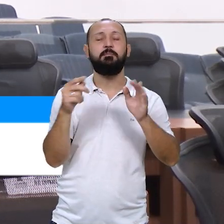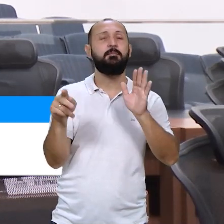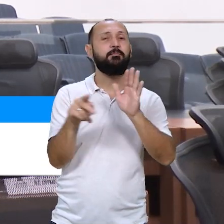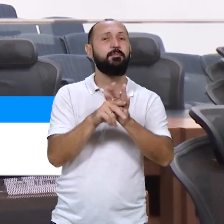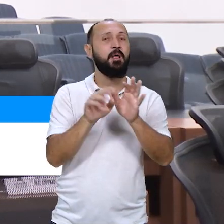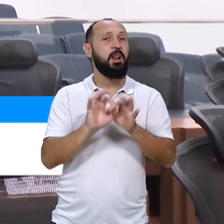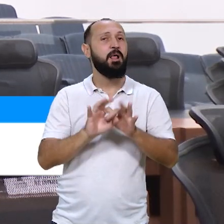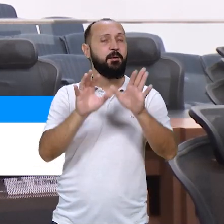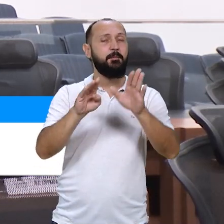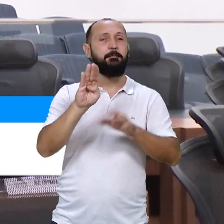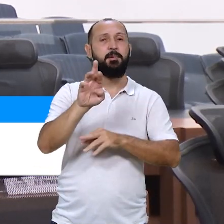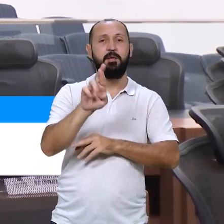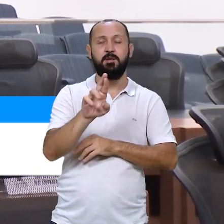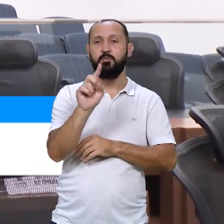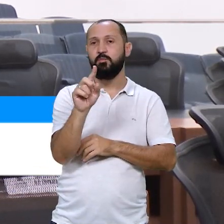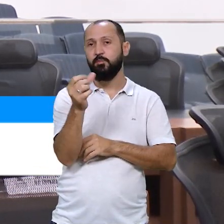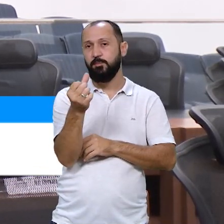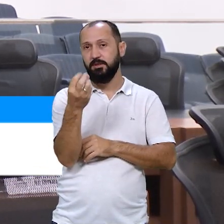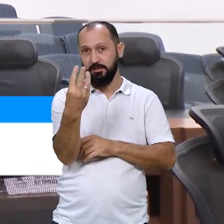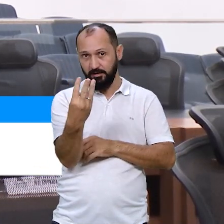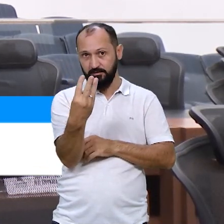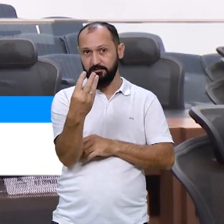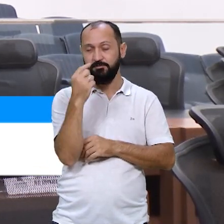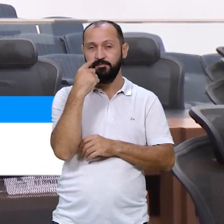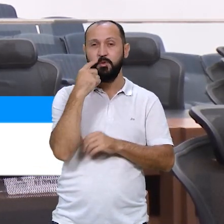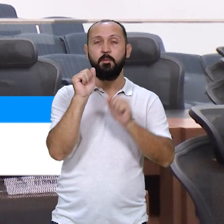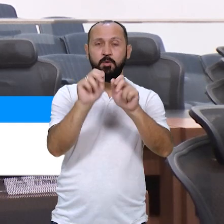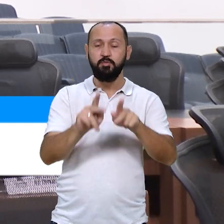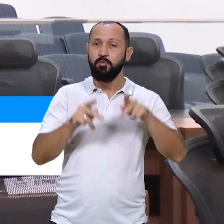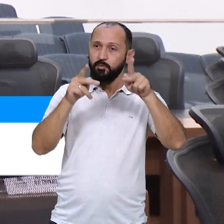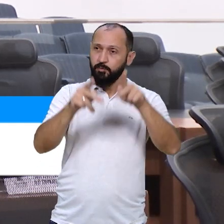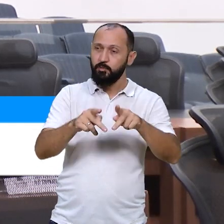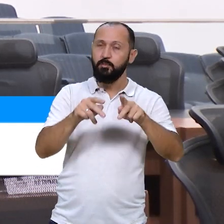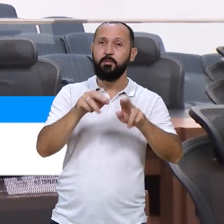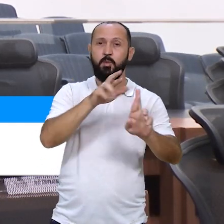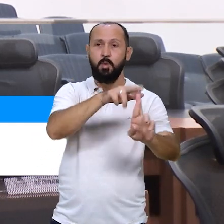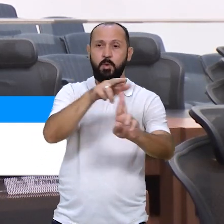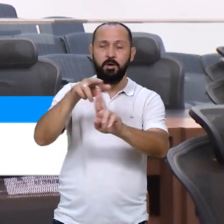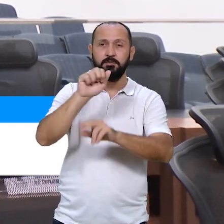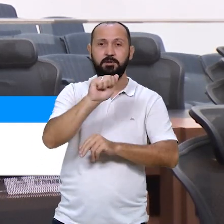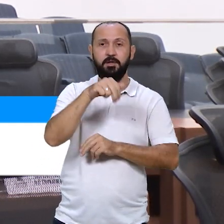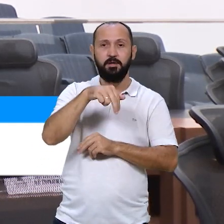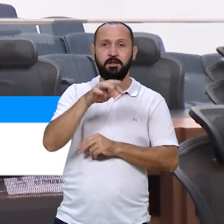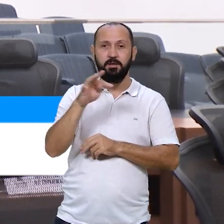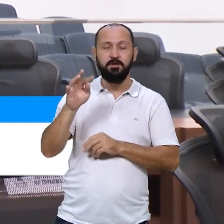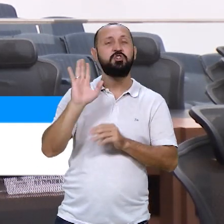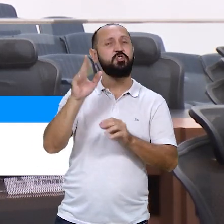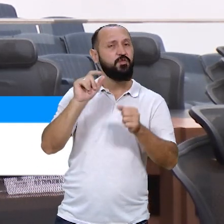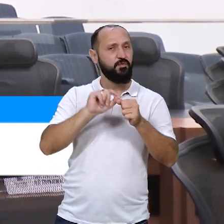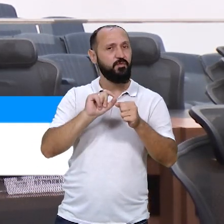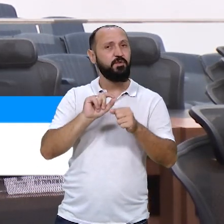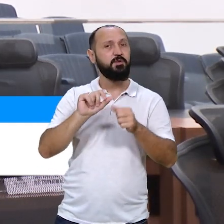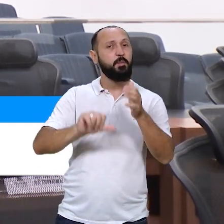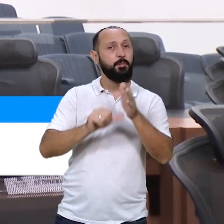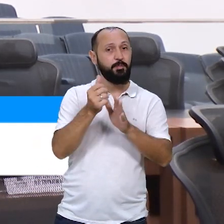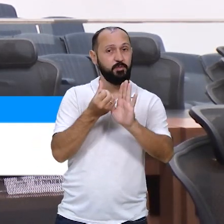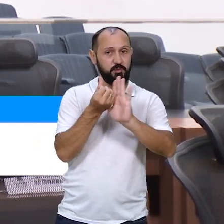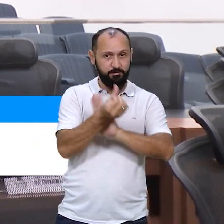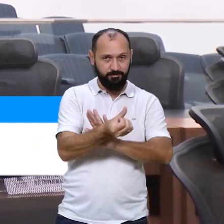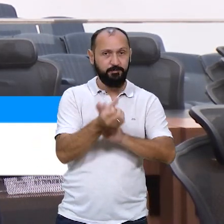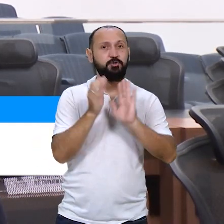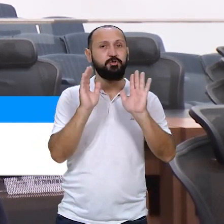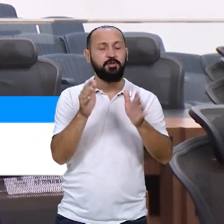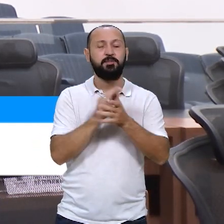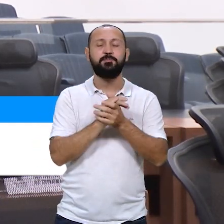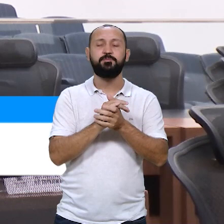para tratar de assuntos relacionados à concessão da BR-163 e uma audiência pública com representantes da NTT também já